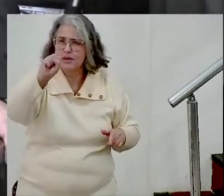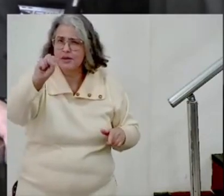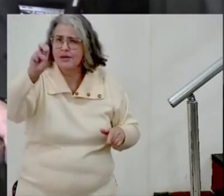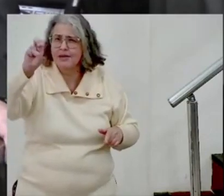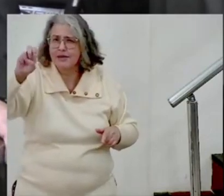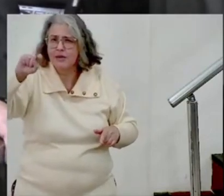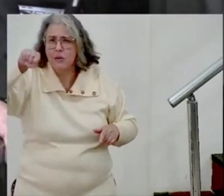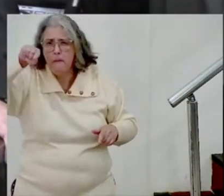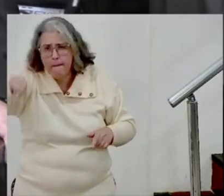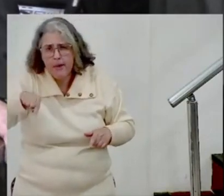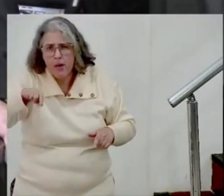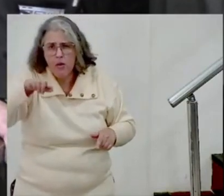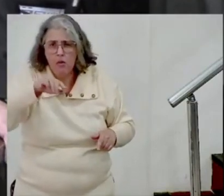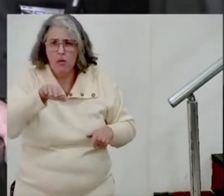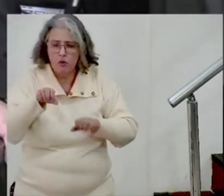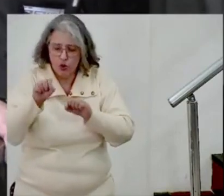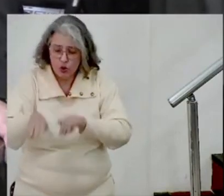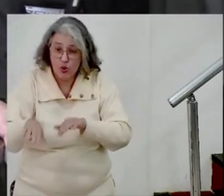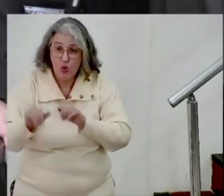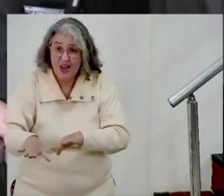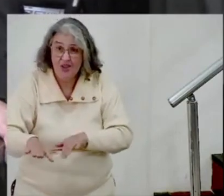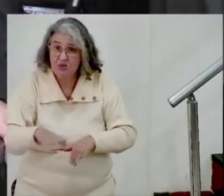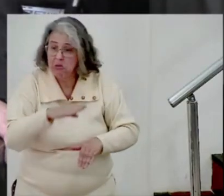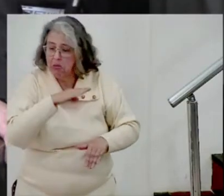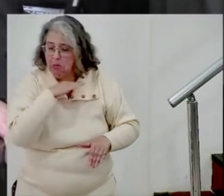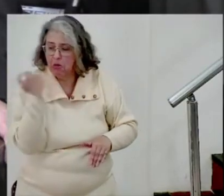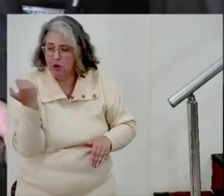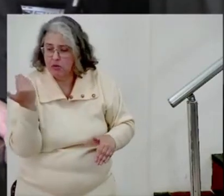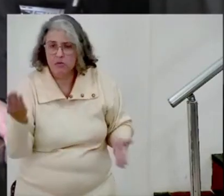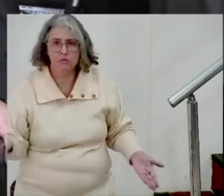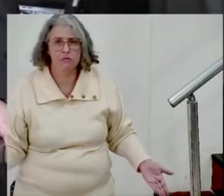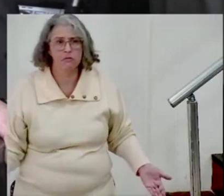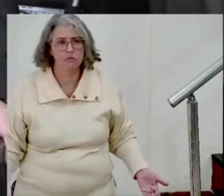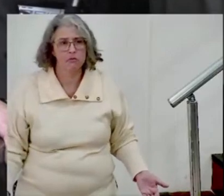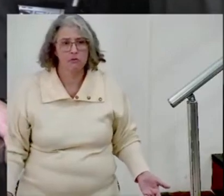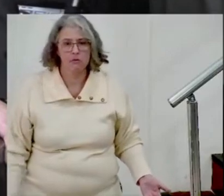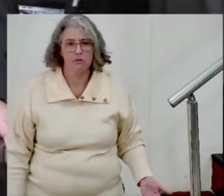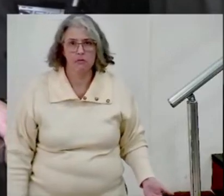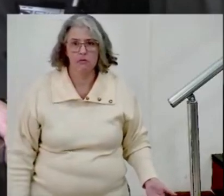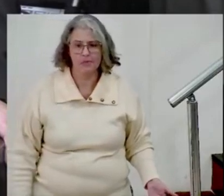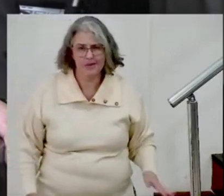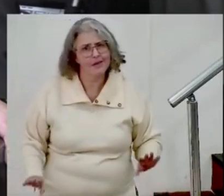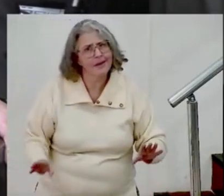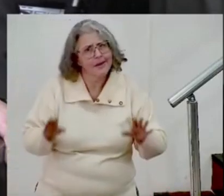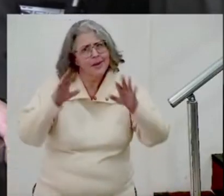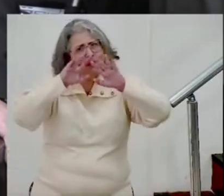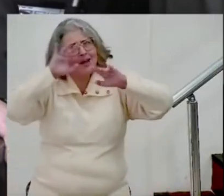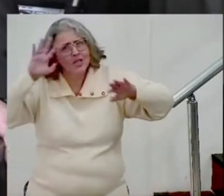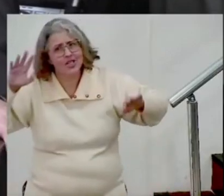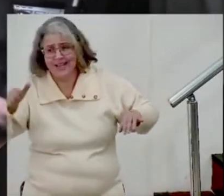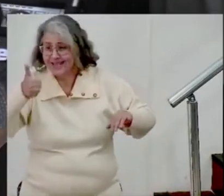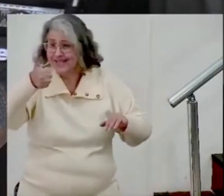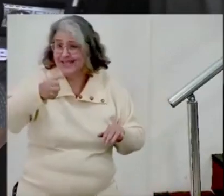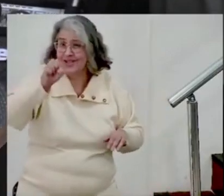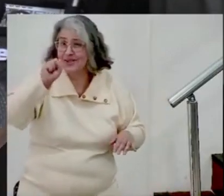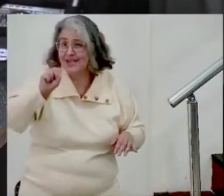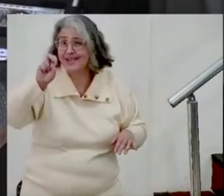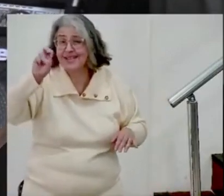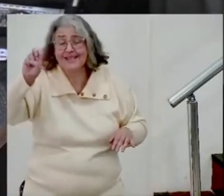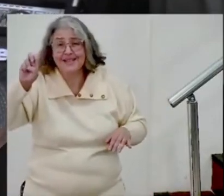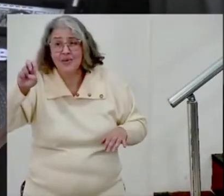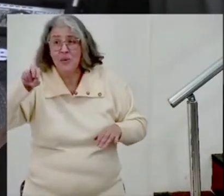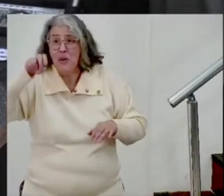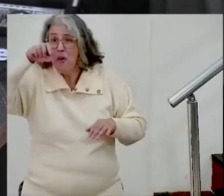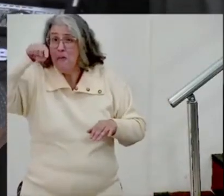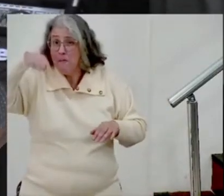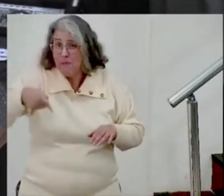é 185 mil soldados? Homens capazes para a batalha, acampados em volta de Jerusalém, uma cidade